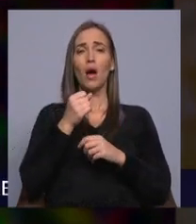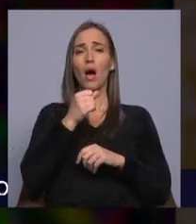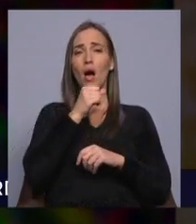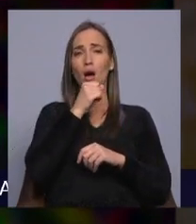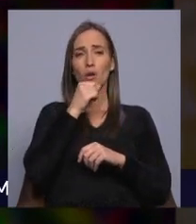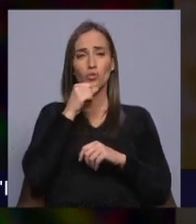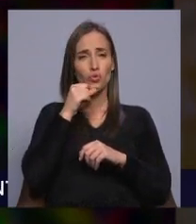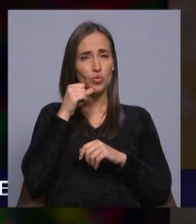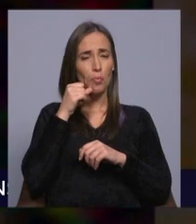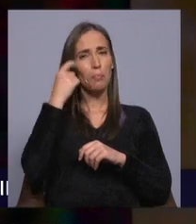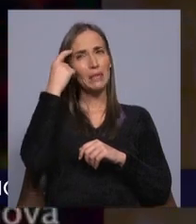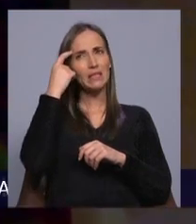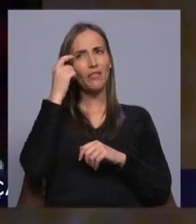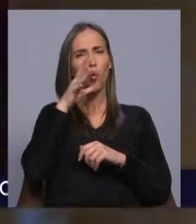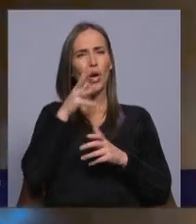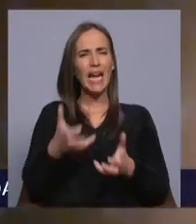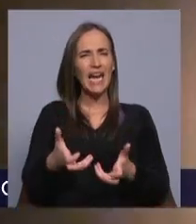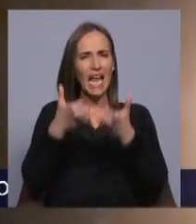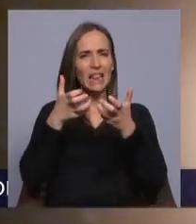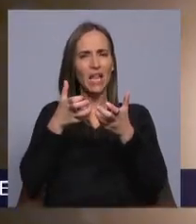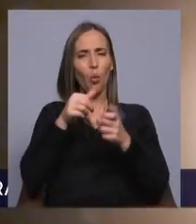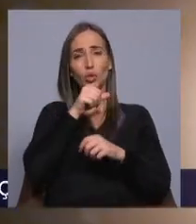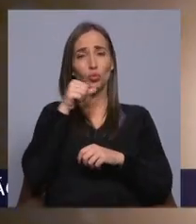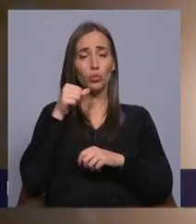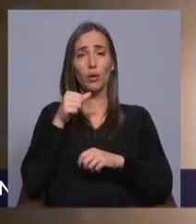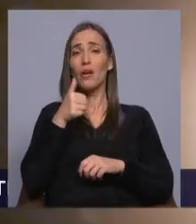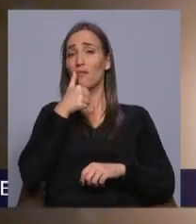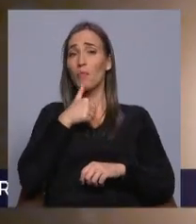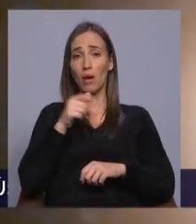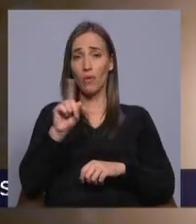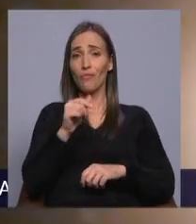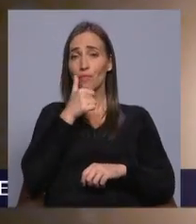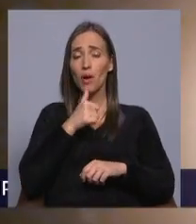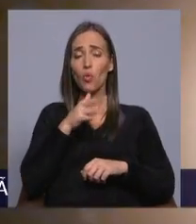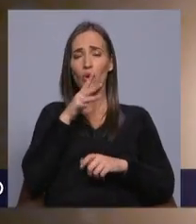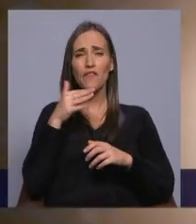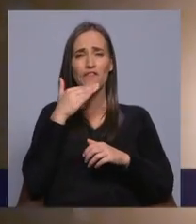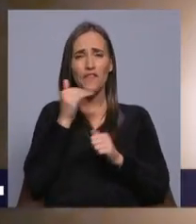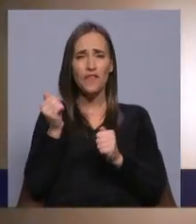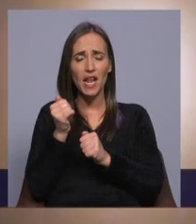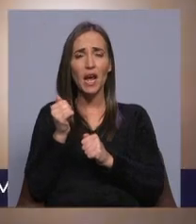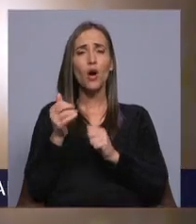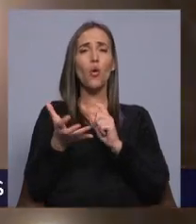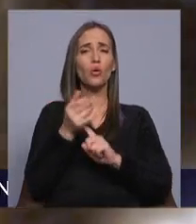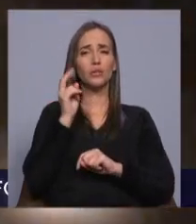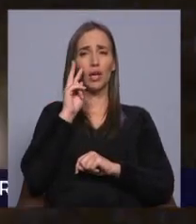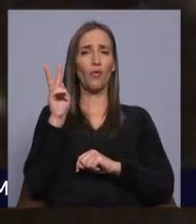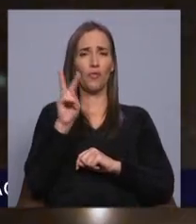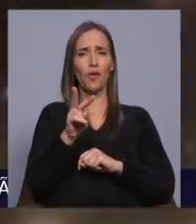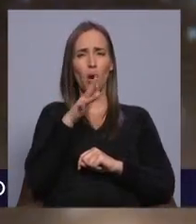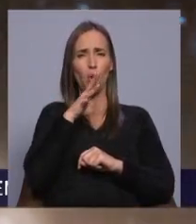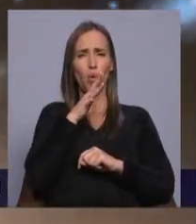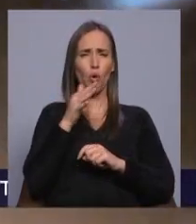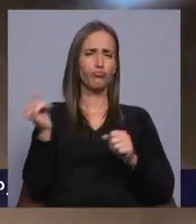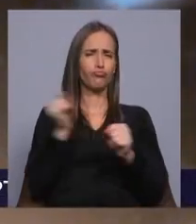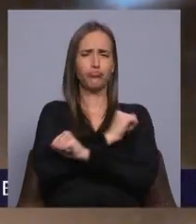pensar, a cor mais quente é o azul, não é o vermelho. O vermelho é mesmo a cor mais fria. E, portanto, conseguiram ver a cor azul da explosão, uma temperatura muito elevada, e depois, ao